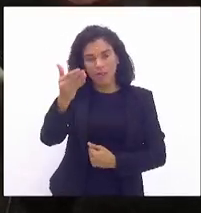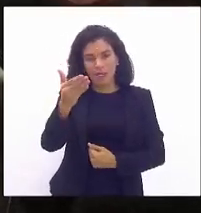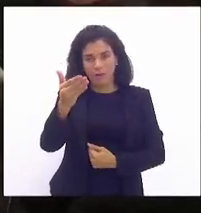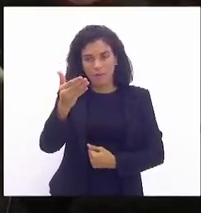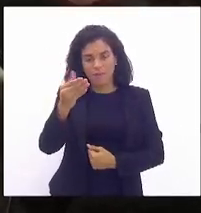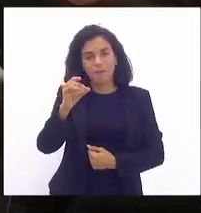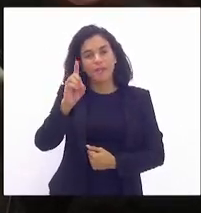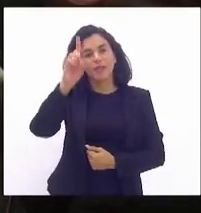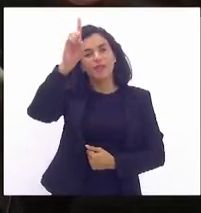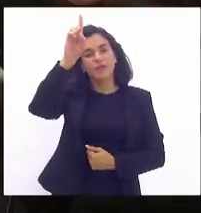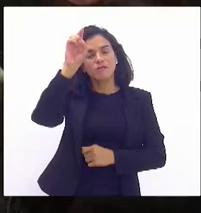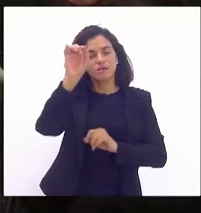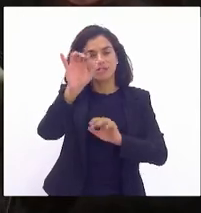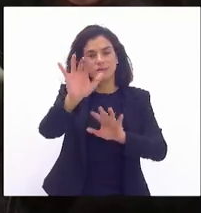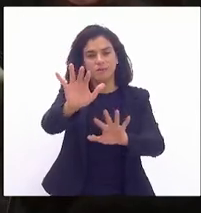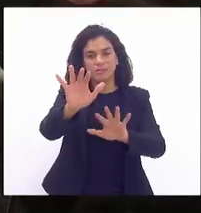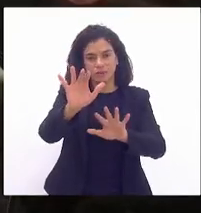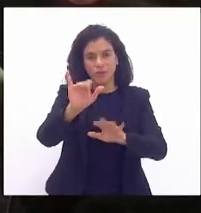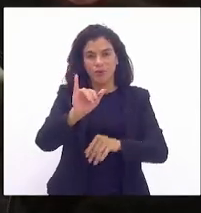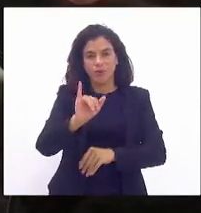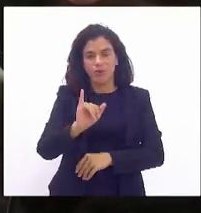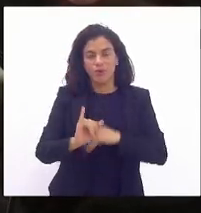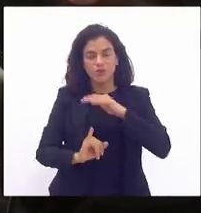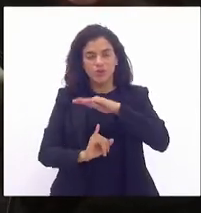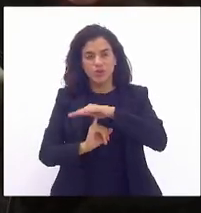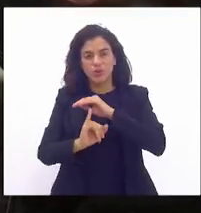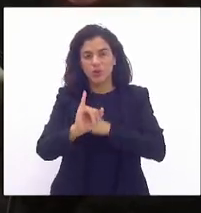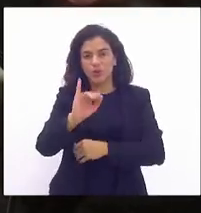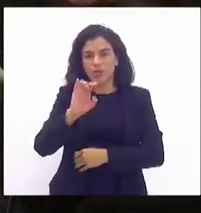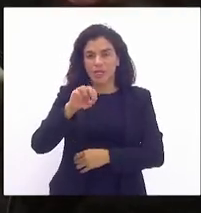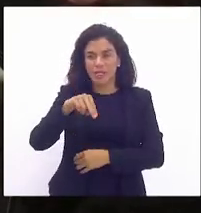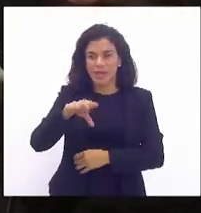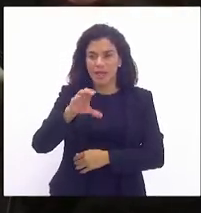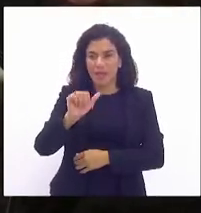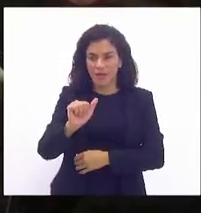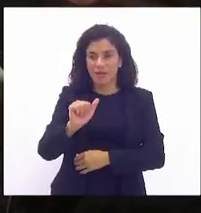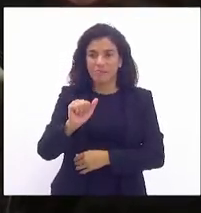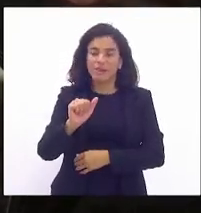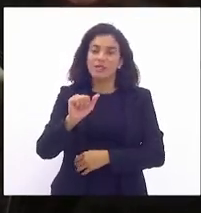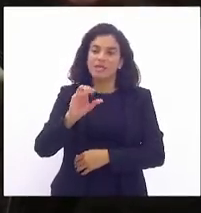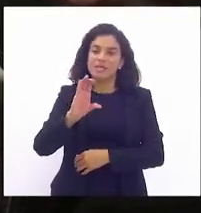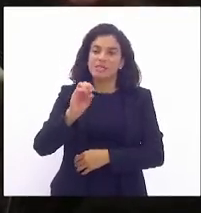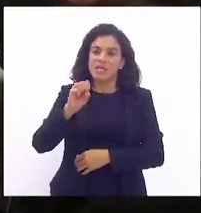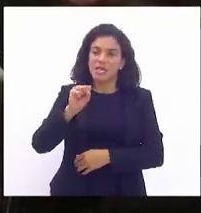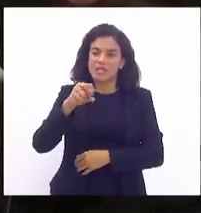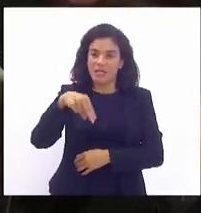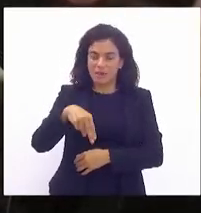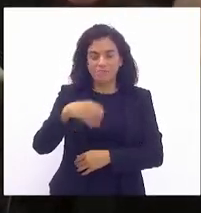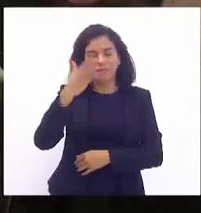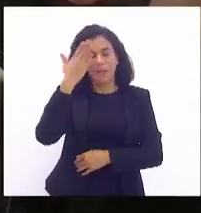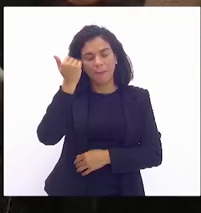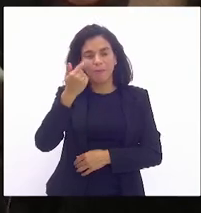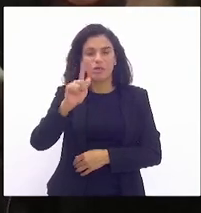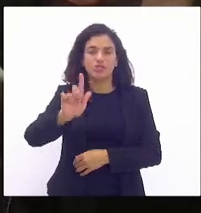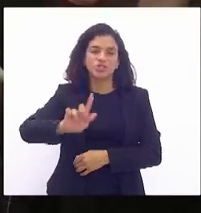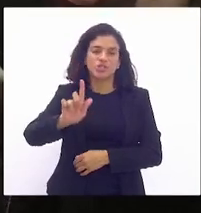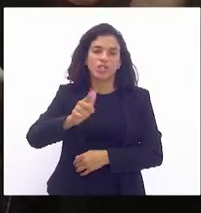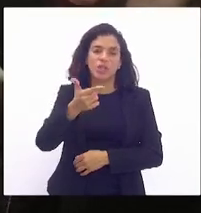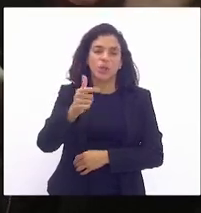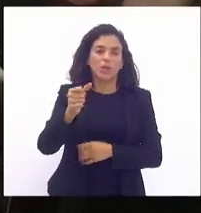Deus abençoe aí o INEA, a CSN. É claro que a gente sabe que o gerente ele não tem